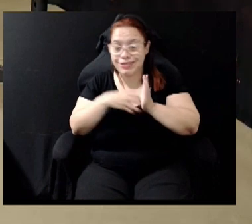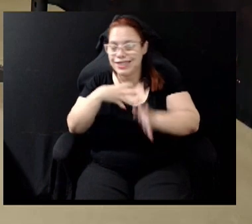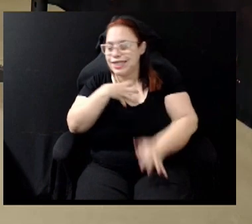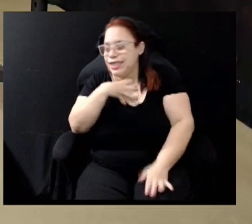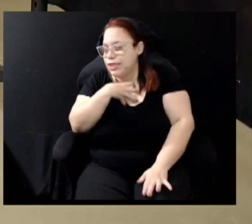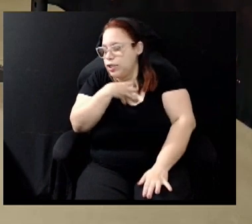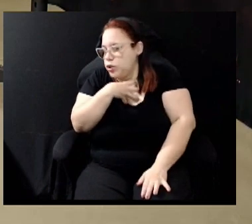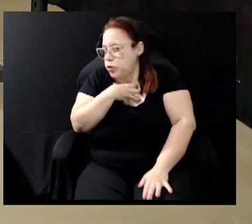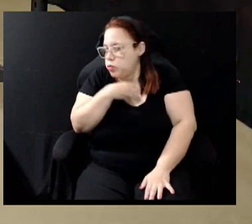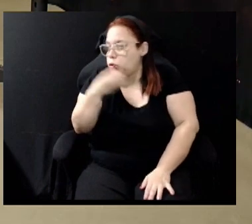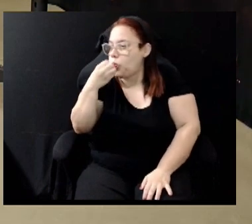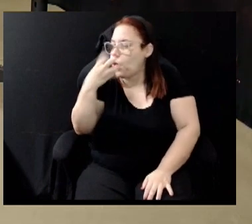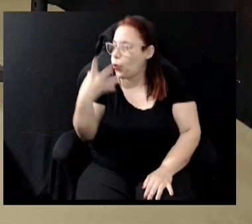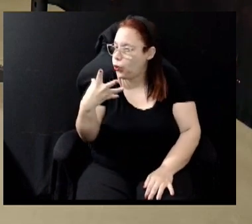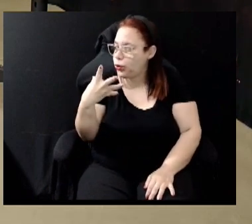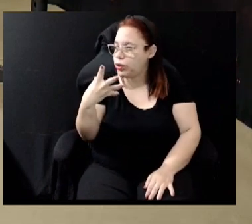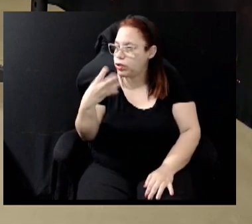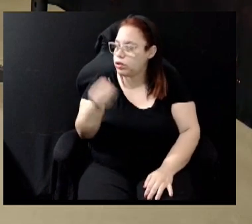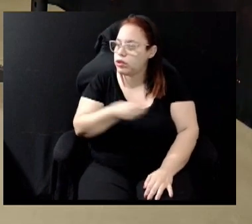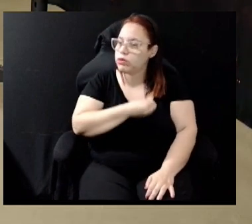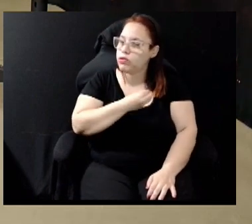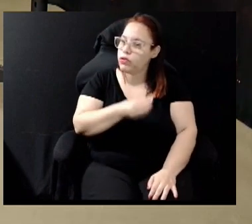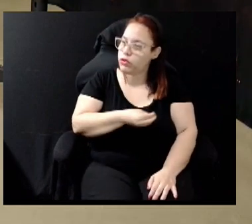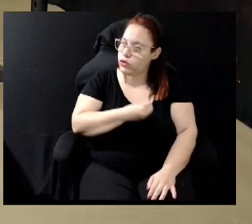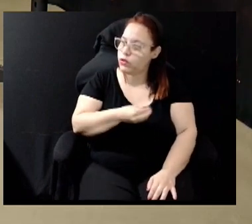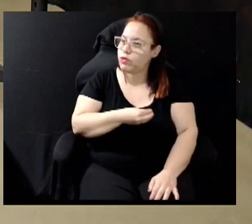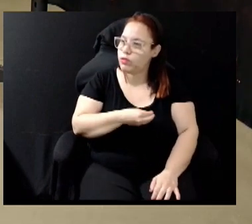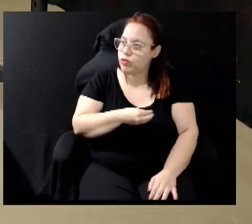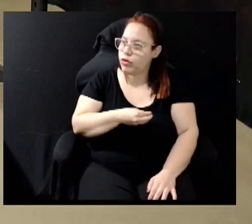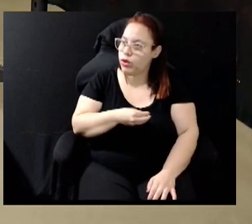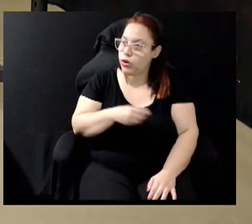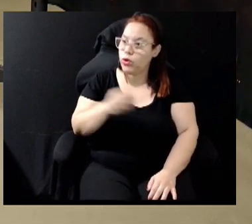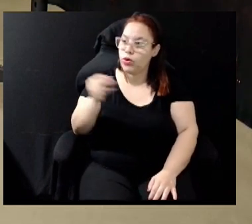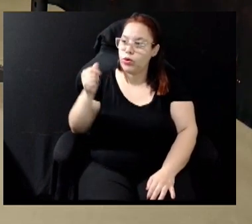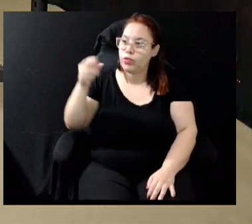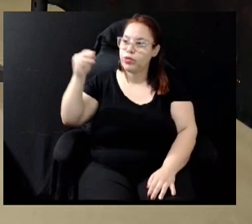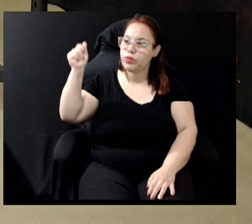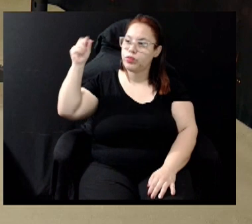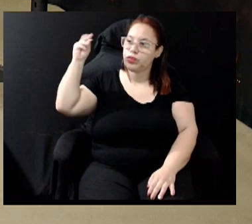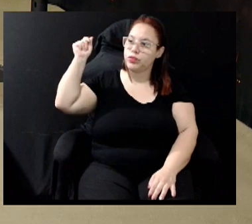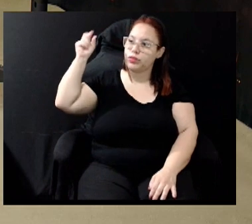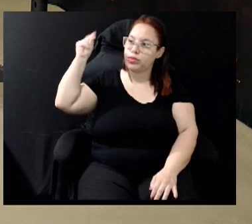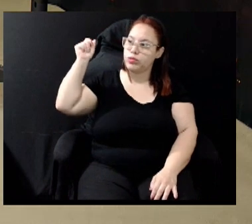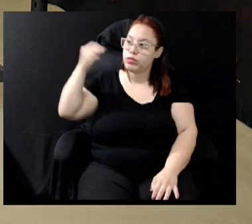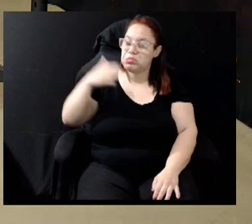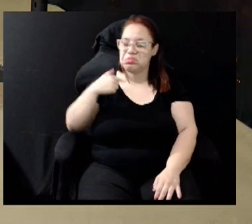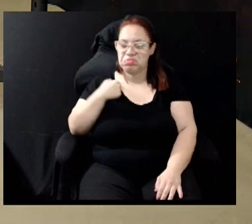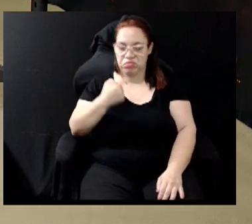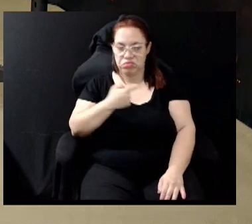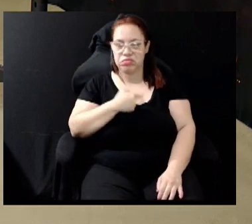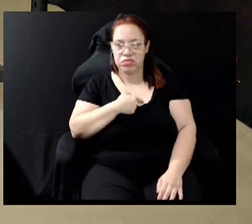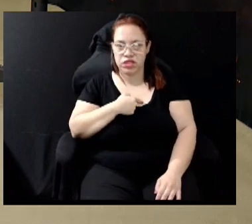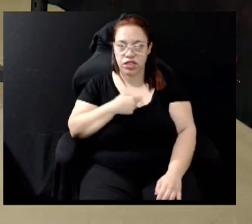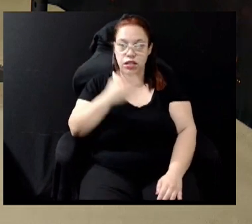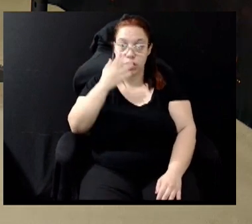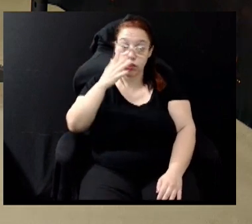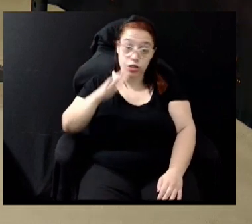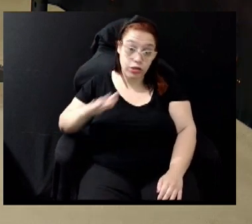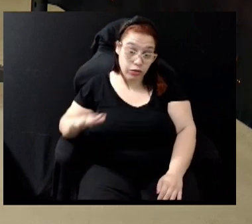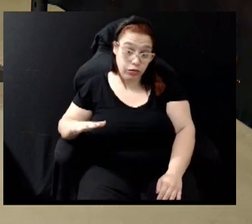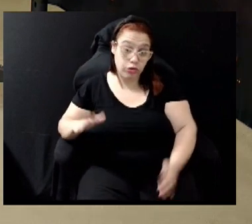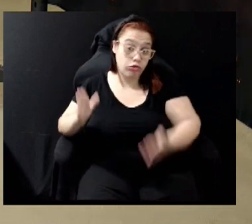coisas boas que vivemos nos tempos aí, no nosso caso, nos tempos de infância, de